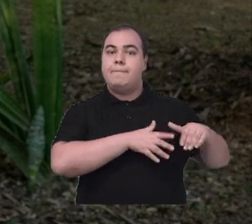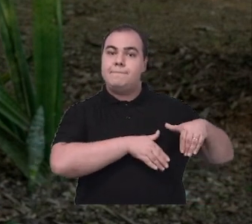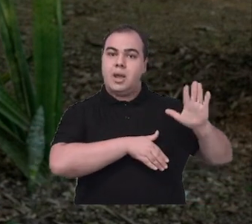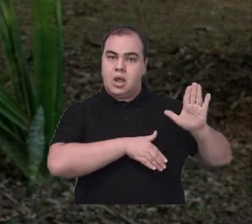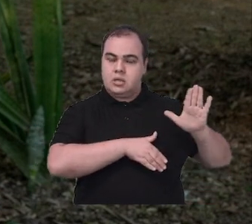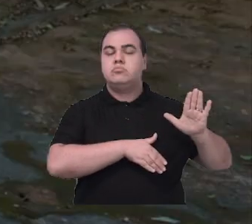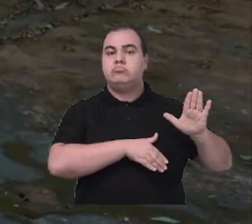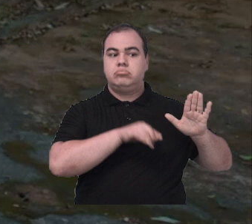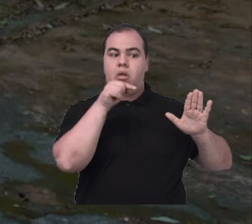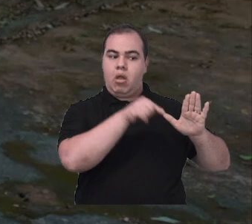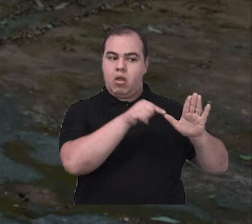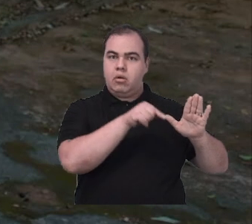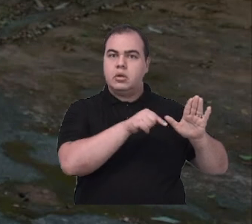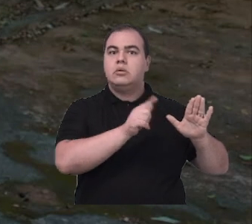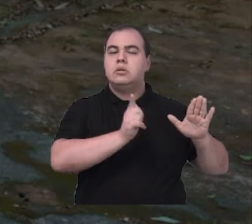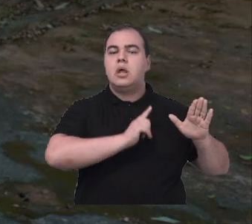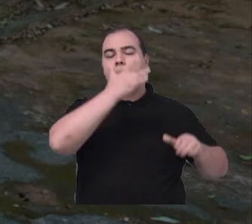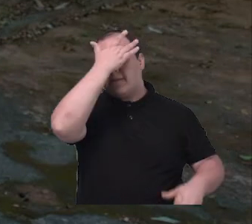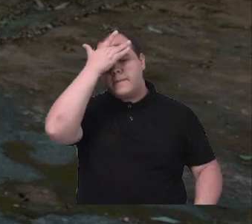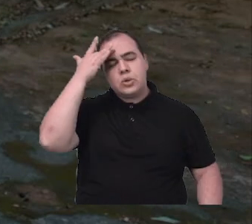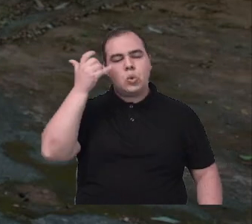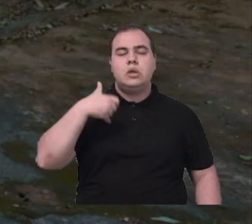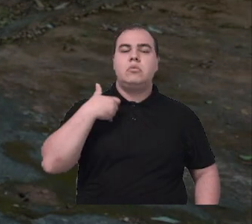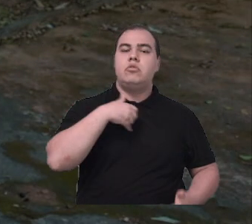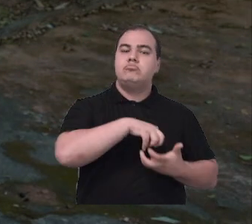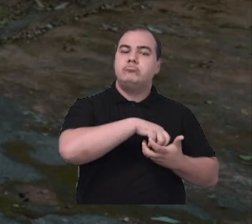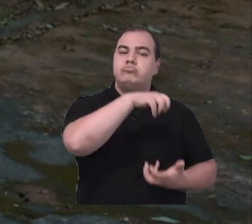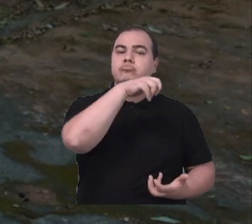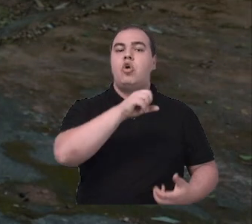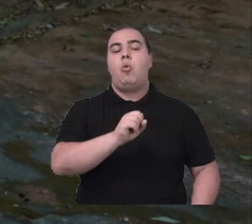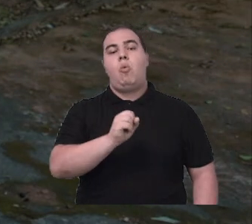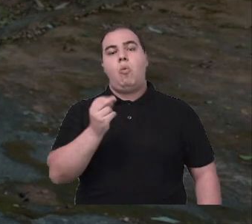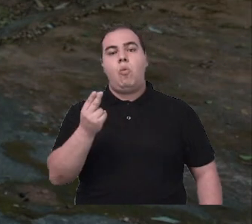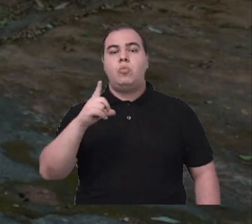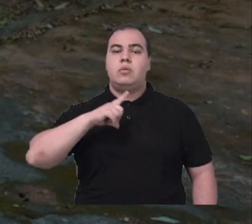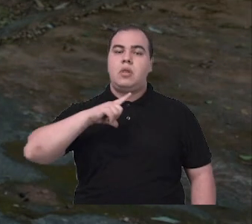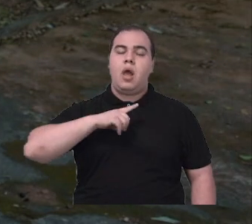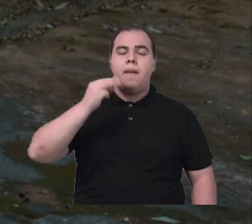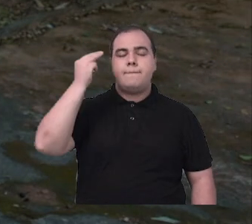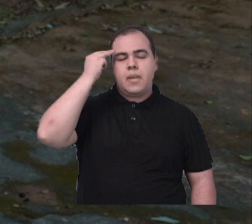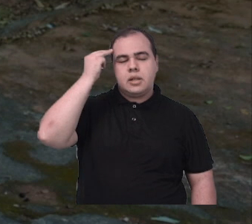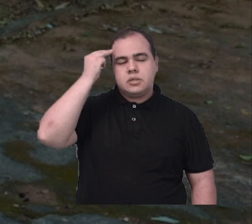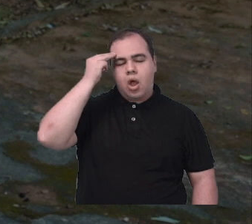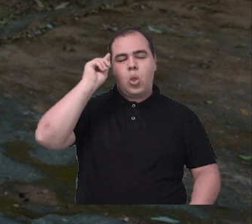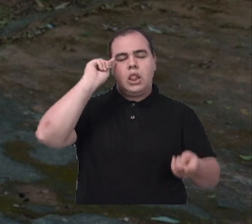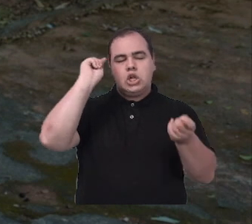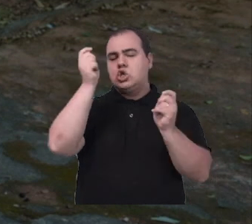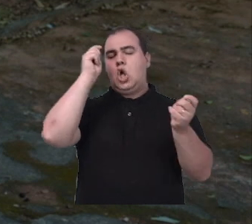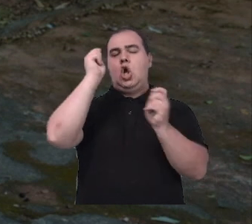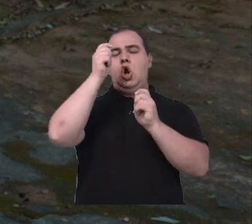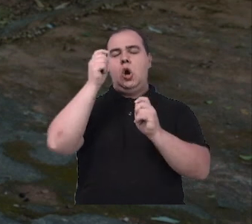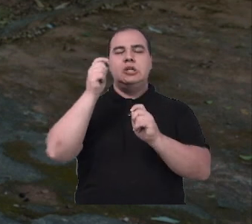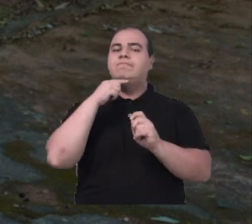maior complexidade. As moradias de maior complexidade são para pacientes mais idosos ou que têm um transtorno mental